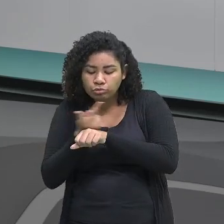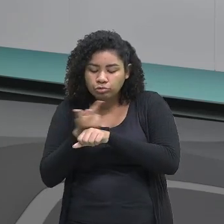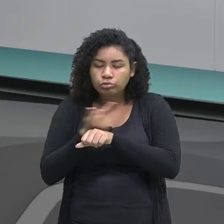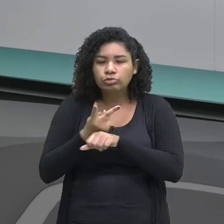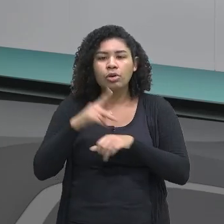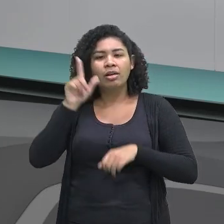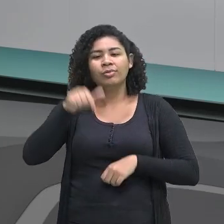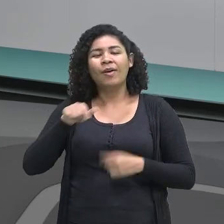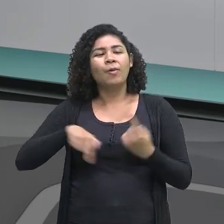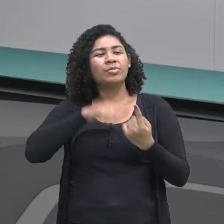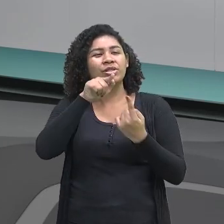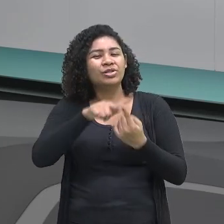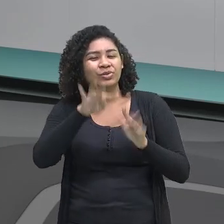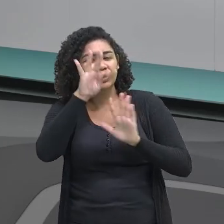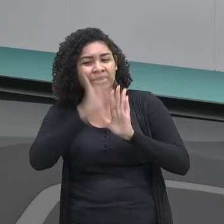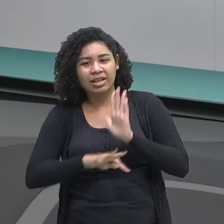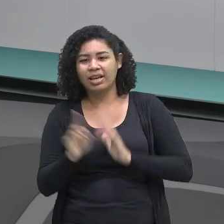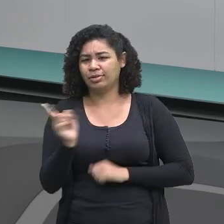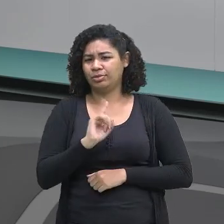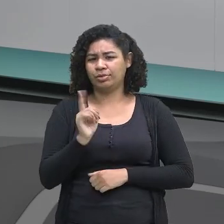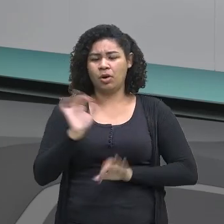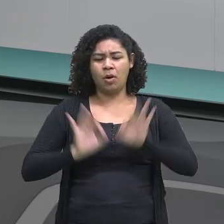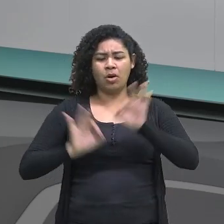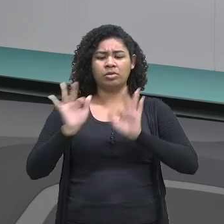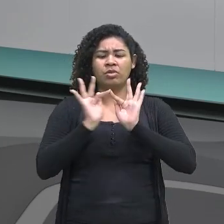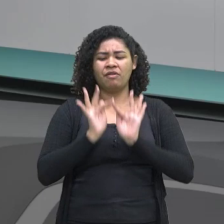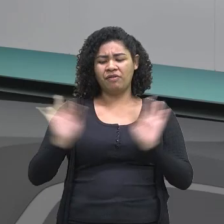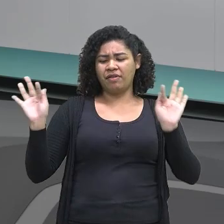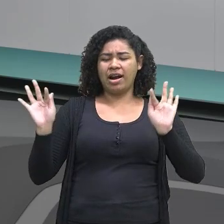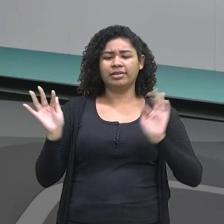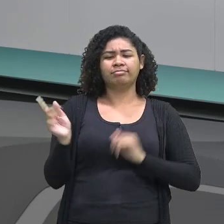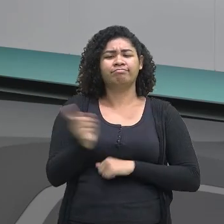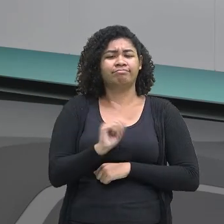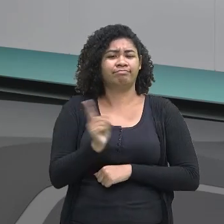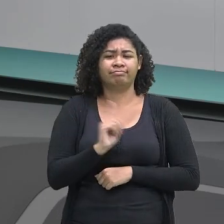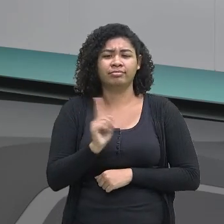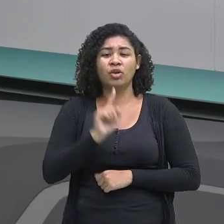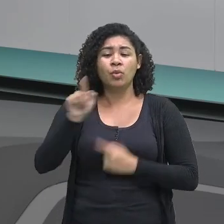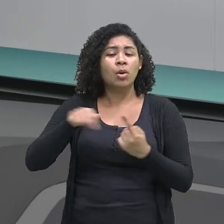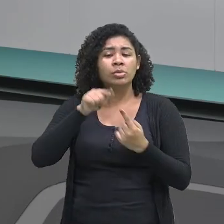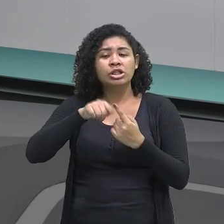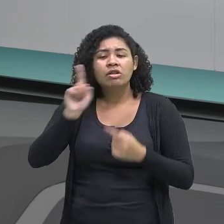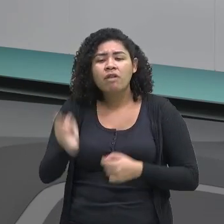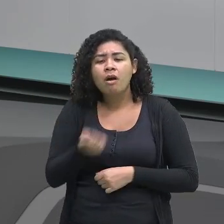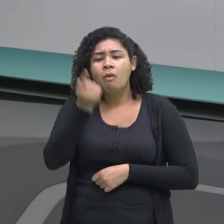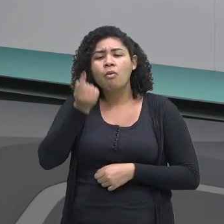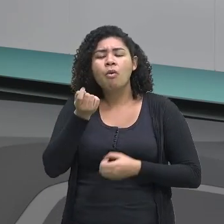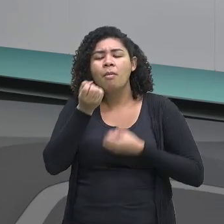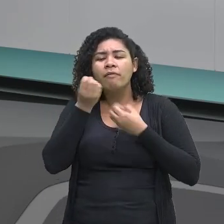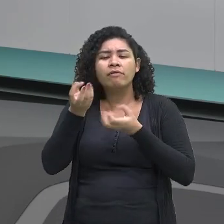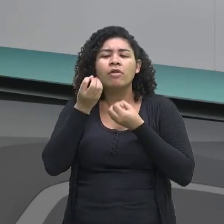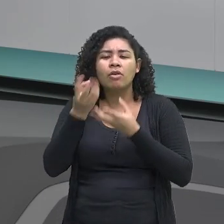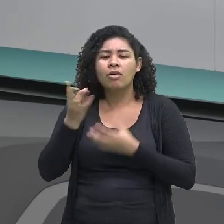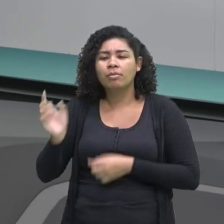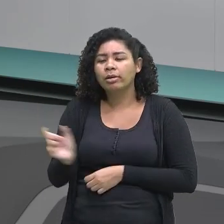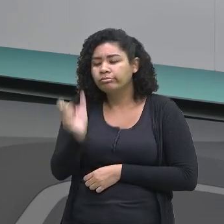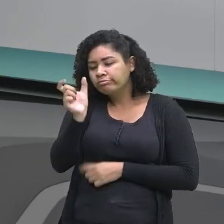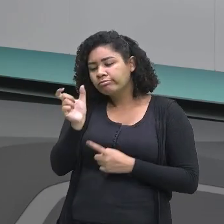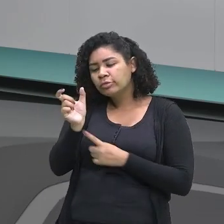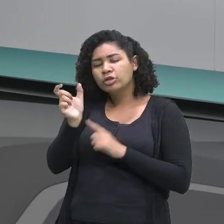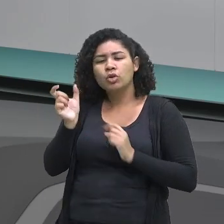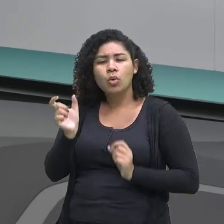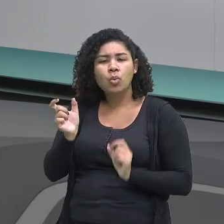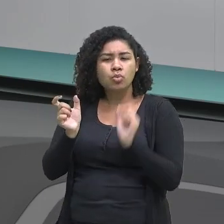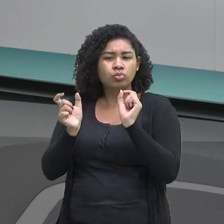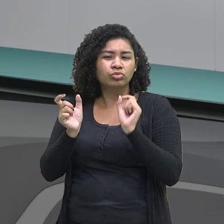texto, né? Formular uma frase muito grande. Você quer apenas uma informação daquela palavra. Então, o